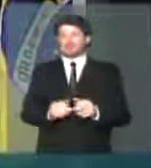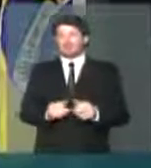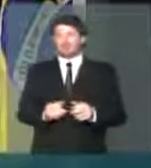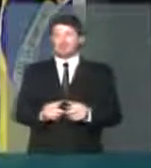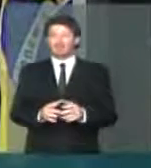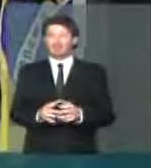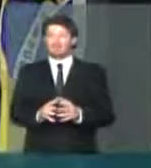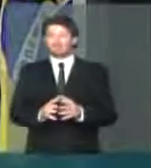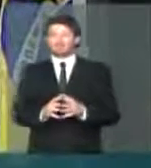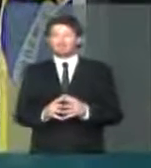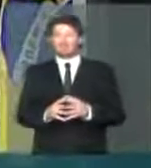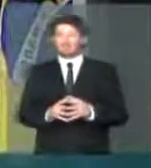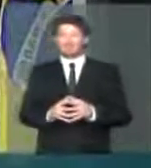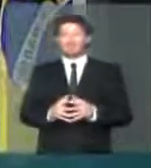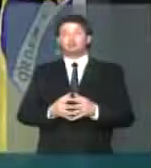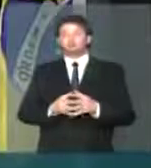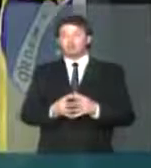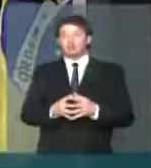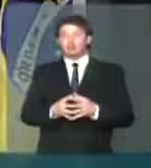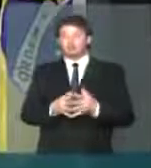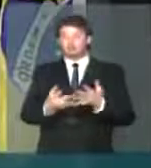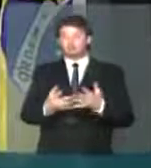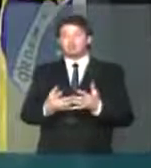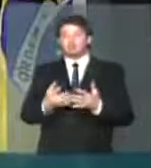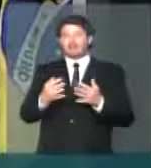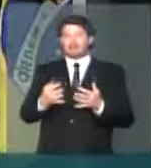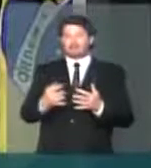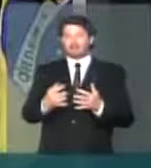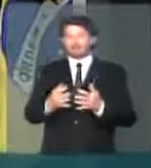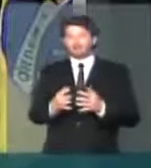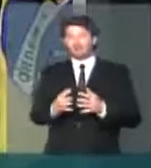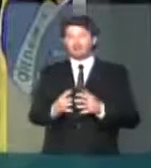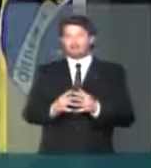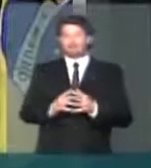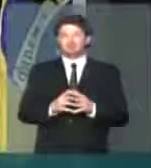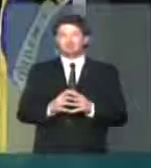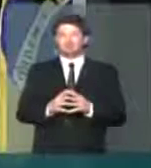realmente alterou de uma maneira positiva para a